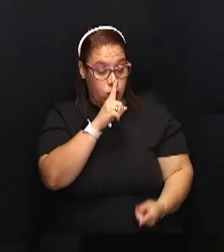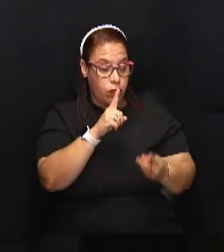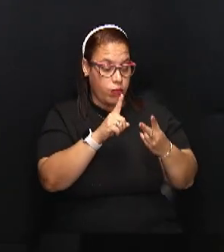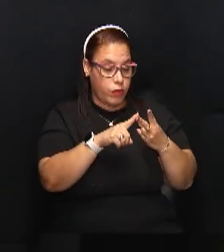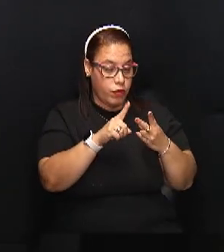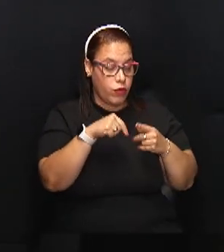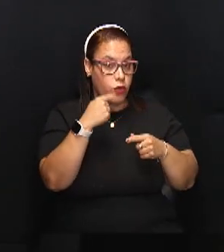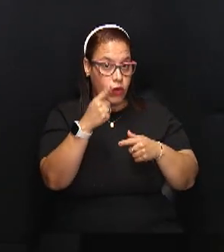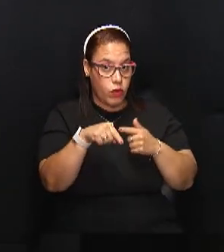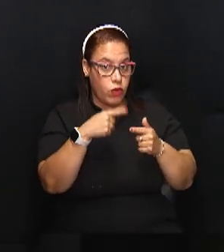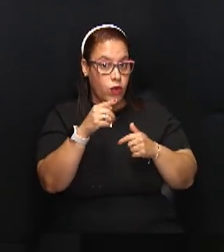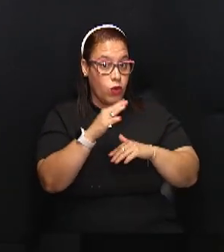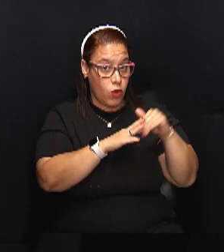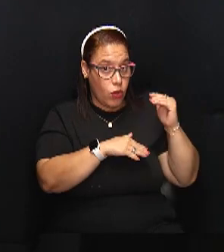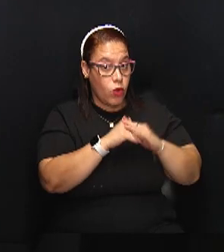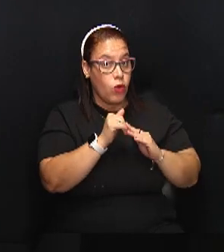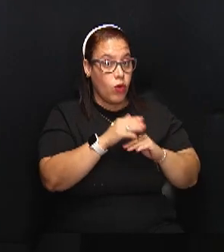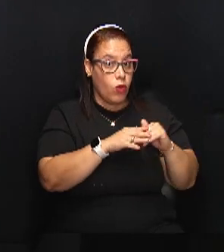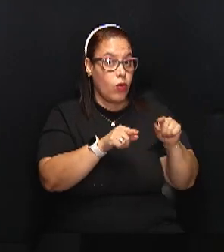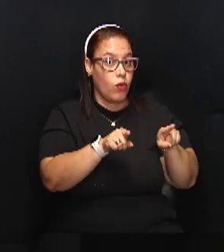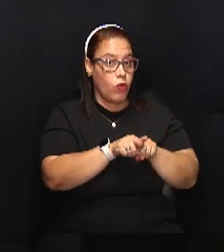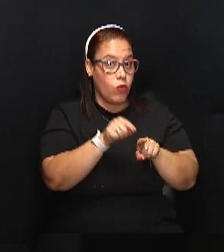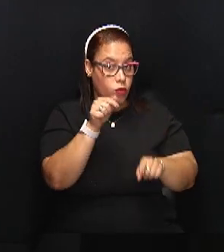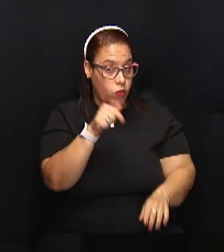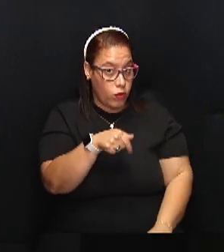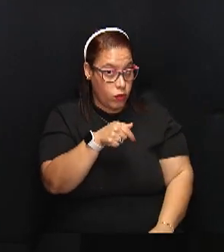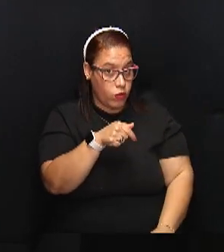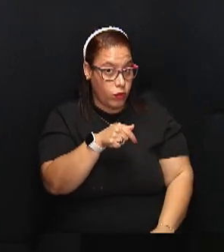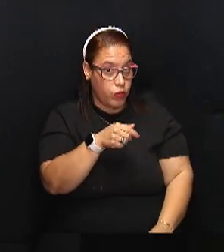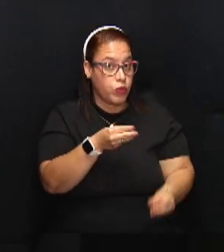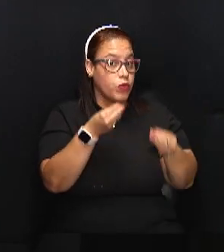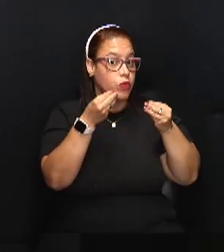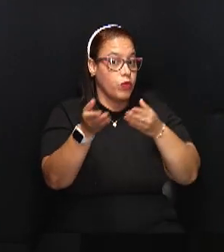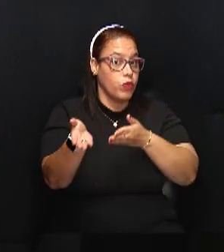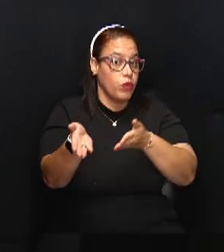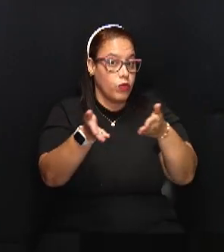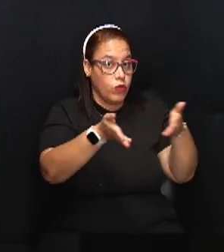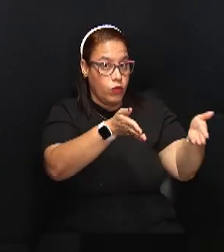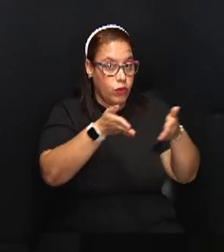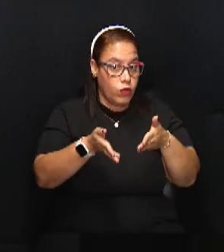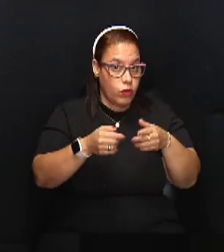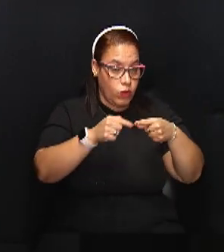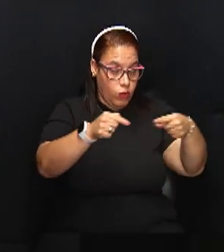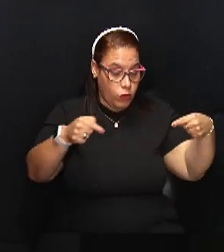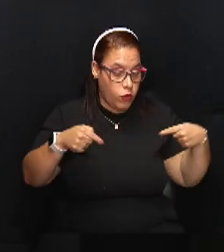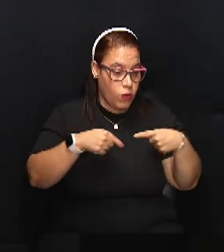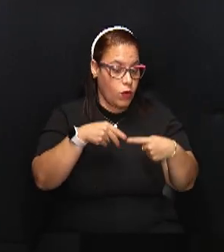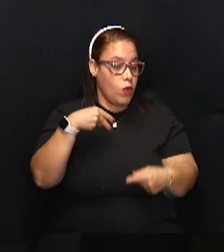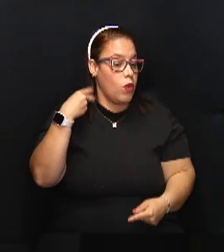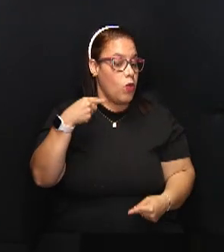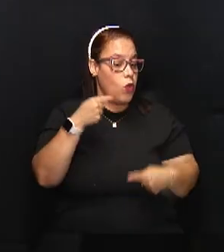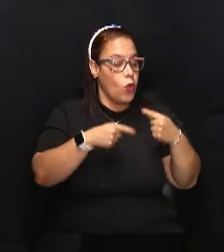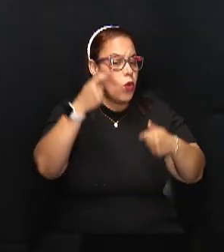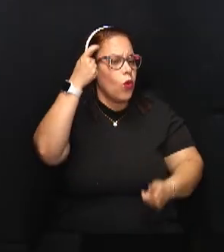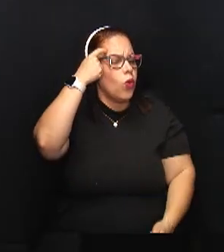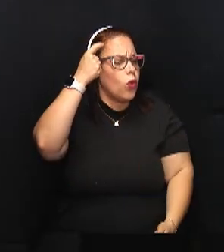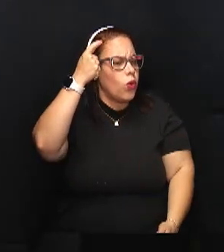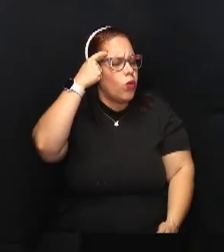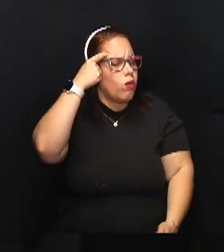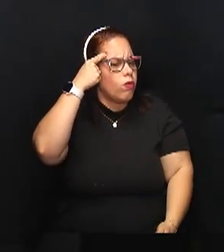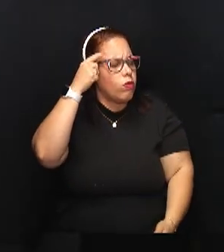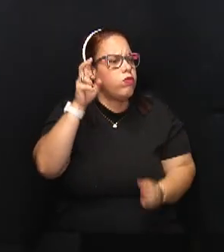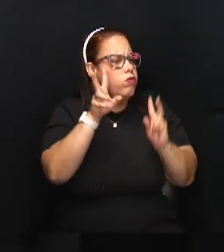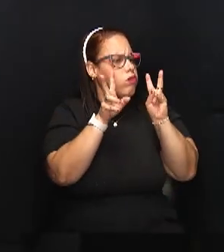tem outras ações aqui, né? Como foi trazer tudo isso para o âmbito de política pública? Pensar nesses